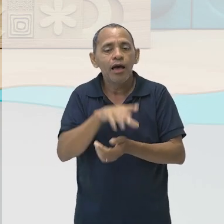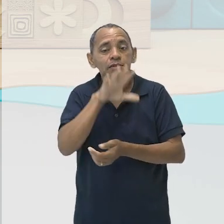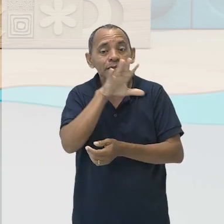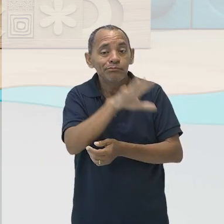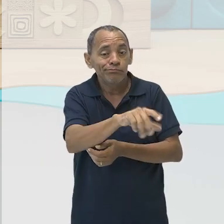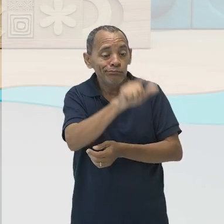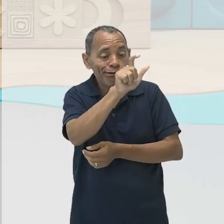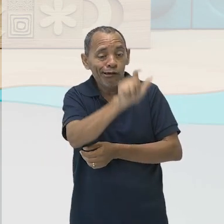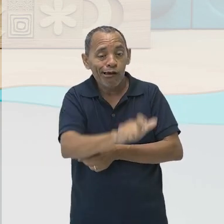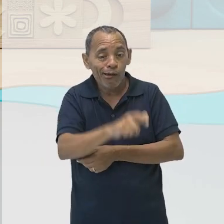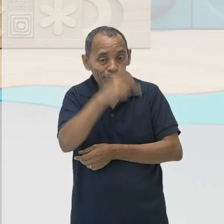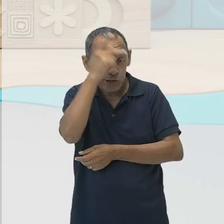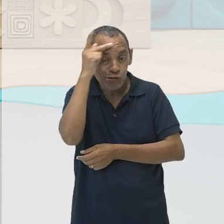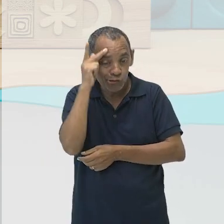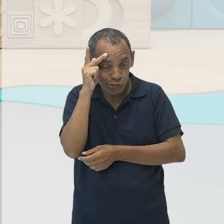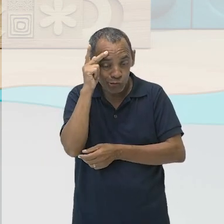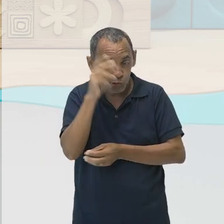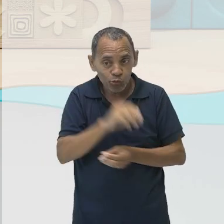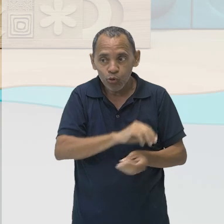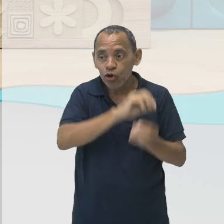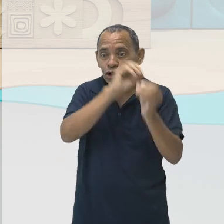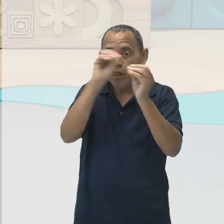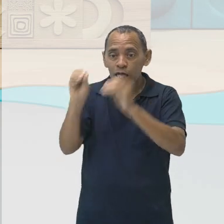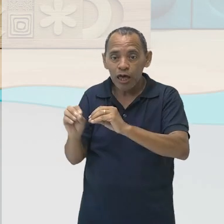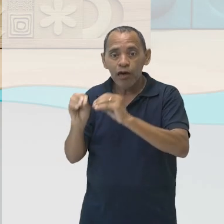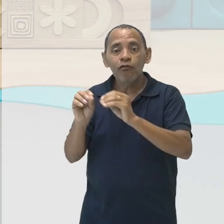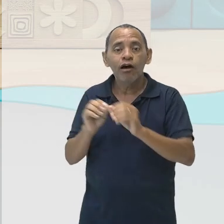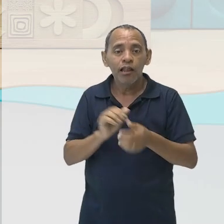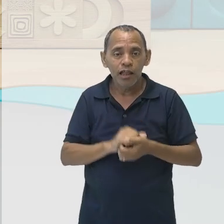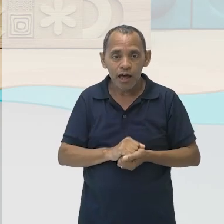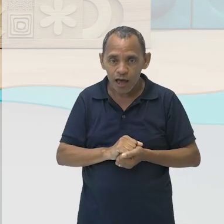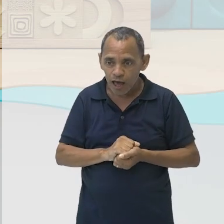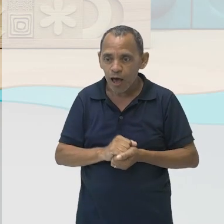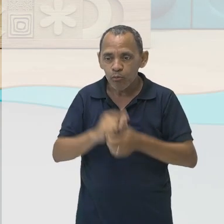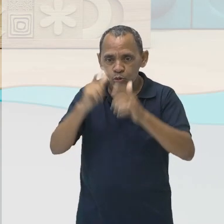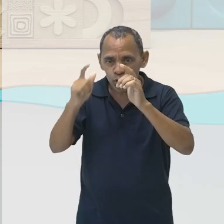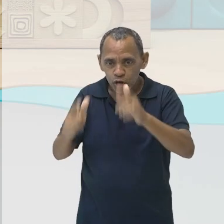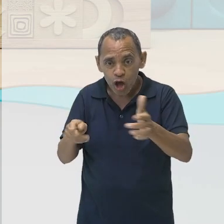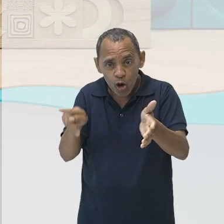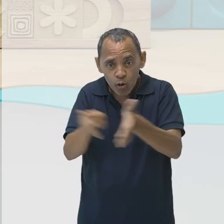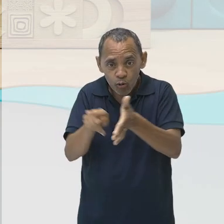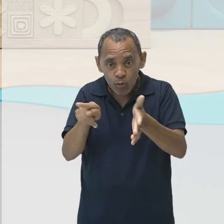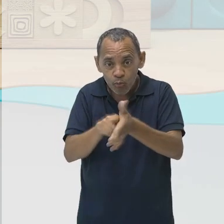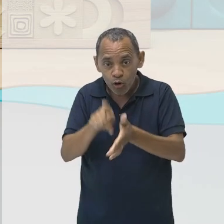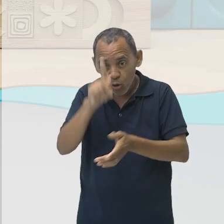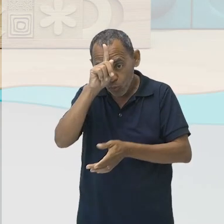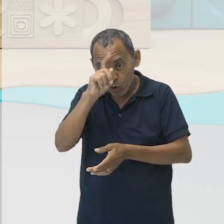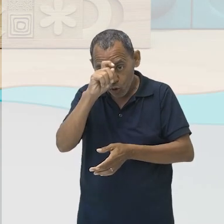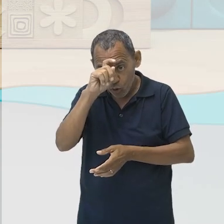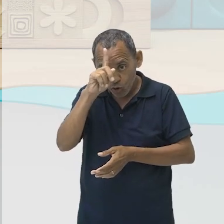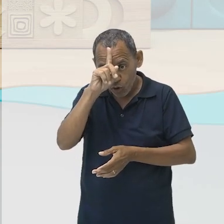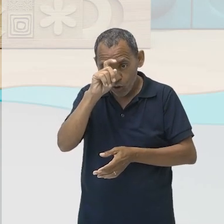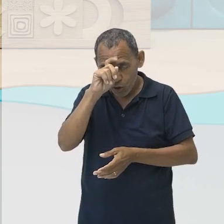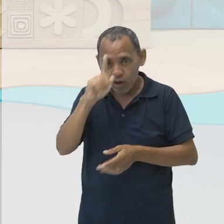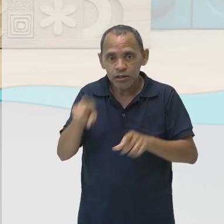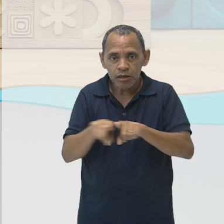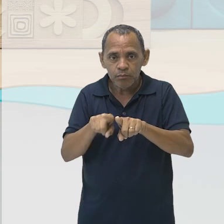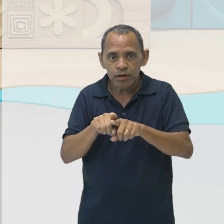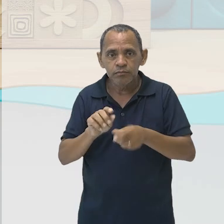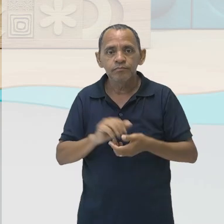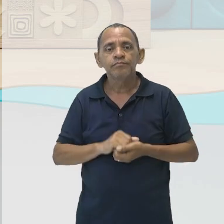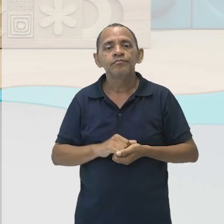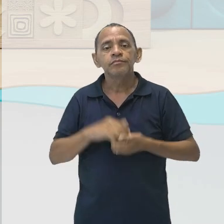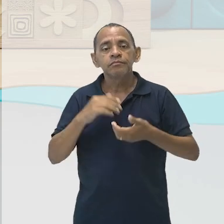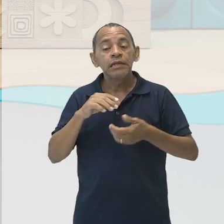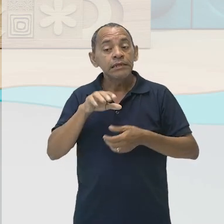em caso de sangramento espontâneo. Agora, quando o sangramento ele acontece após um trauma, né, após